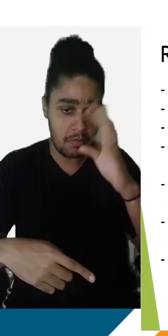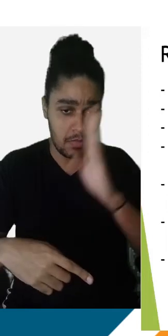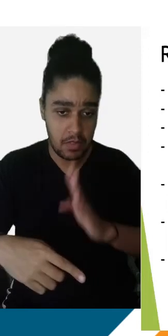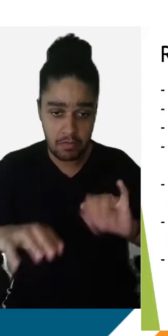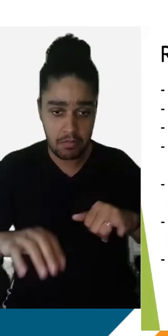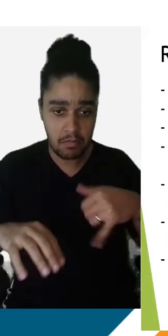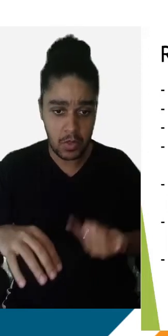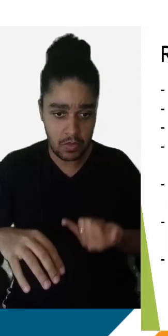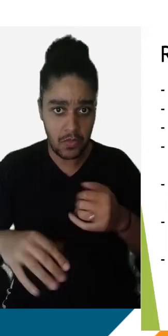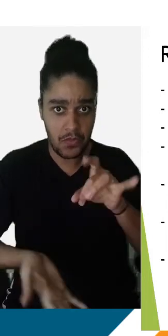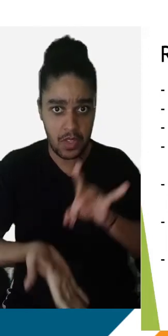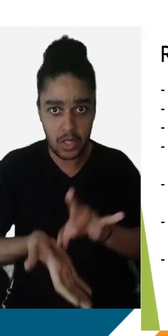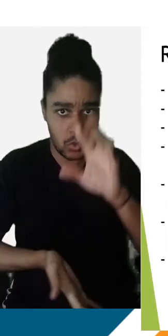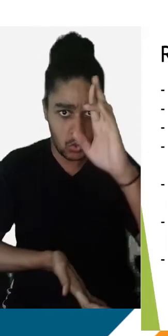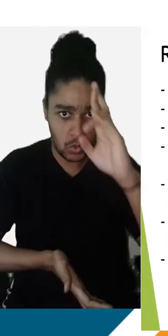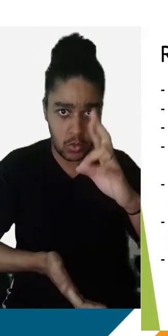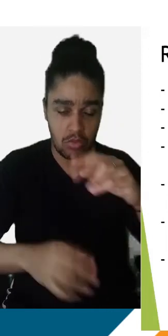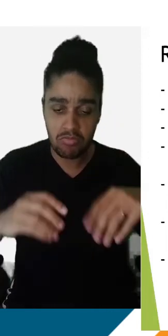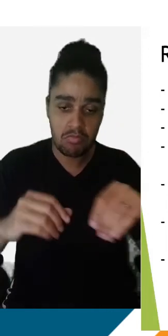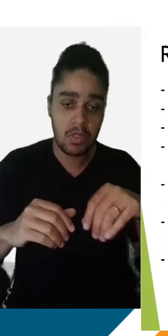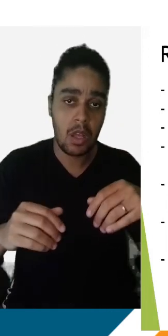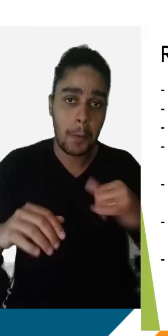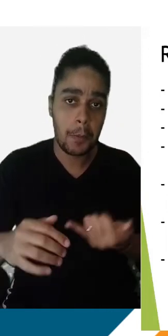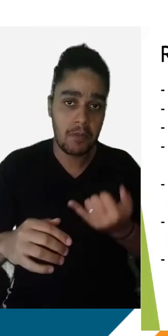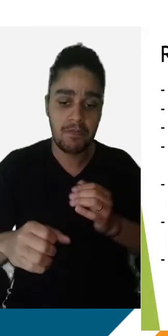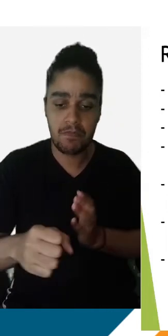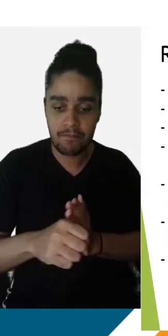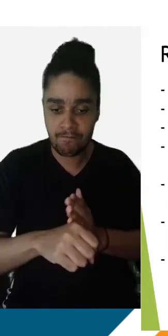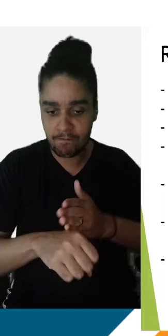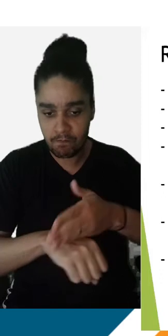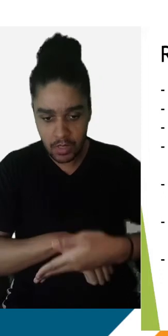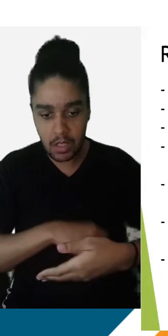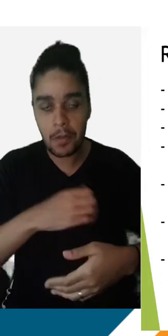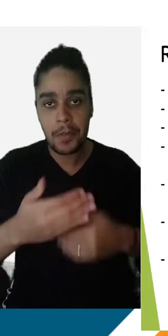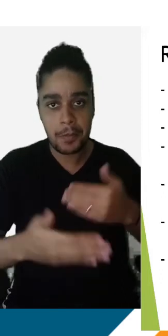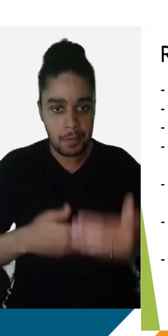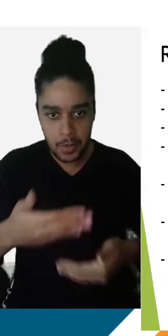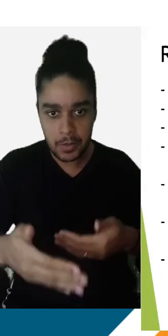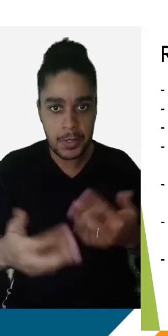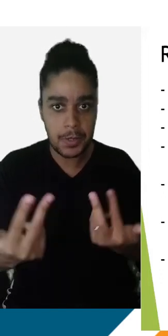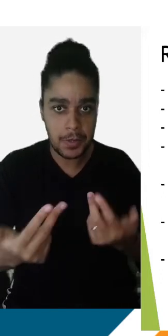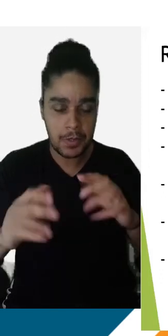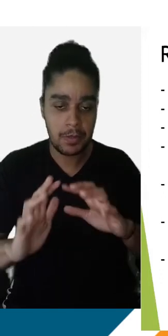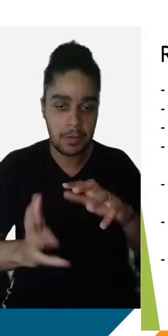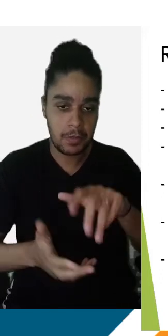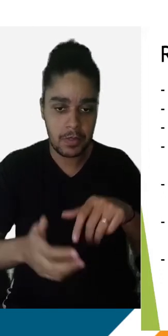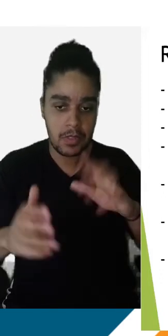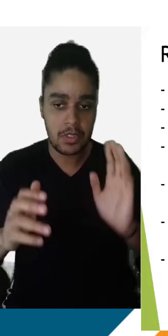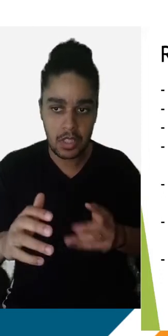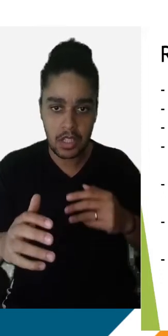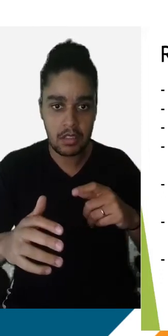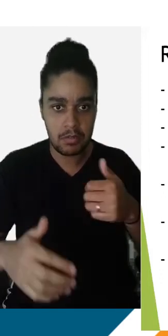né, na verdade, esses donos de terras, os grandes empresários rurais, para adentrar ao mesmo processo que o mundo vinha já